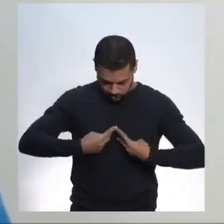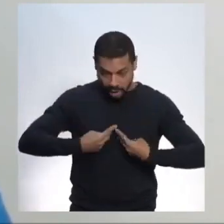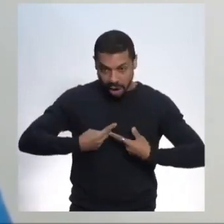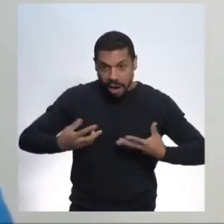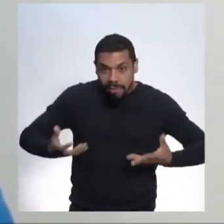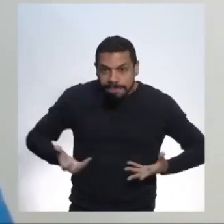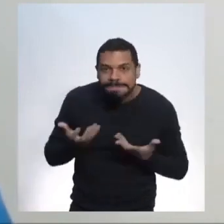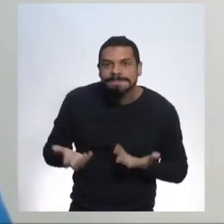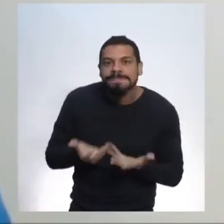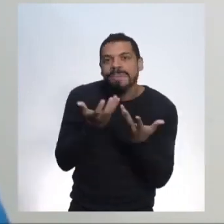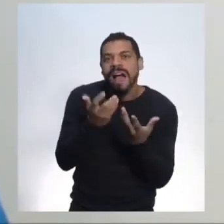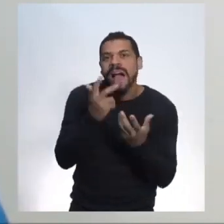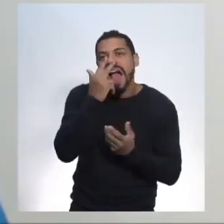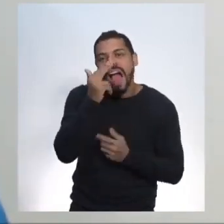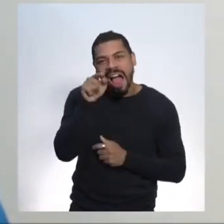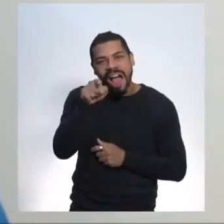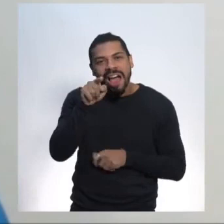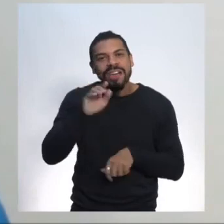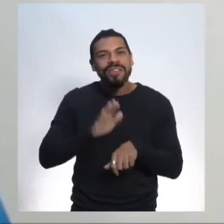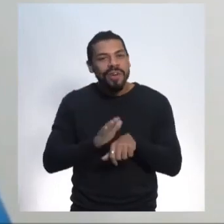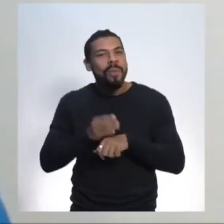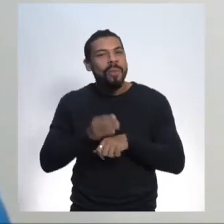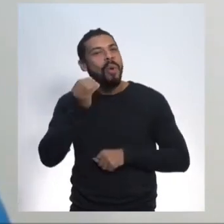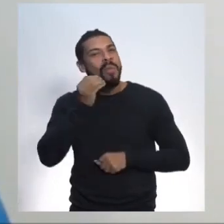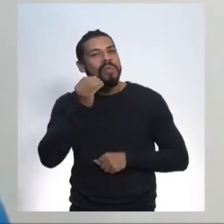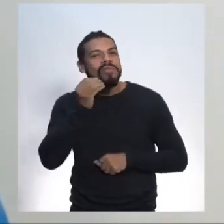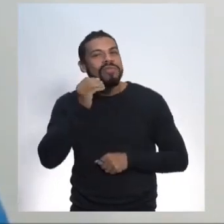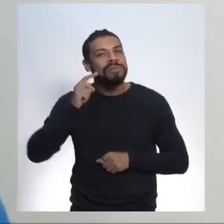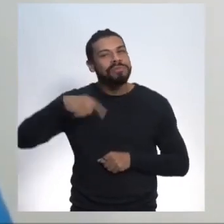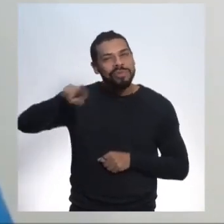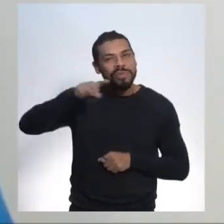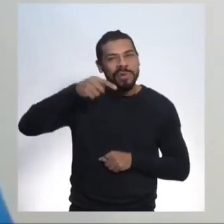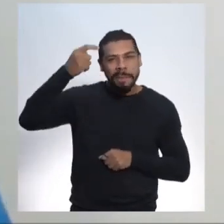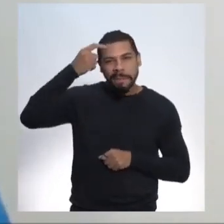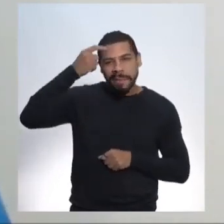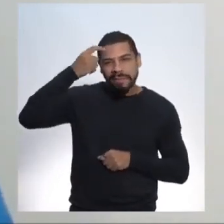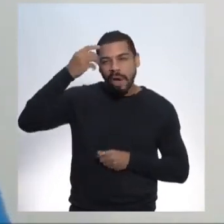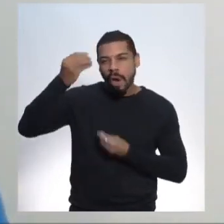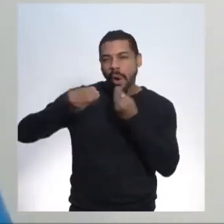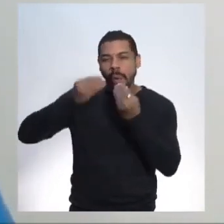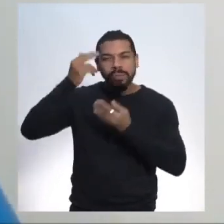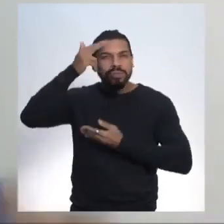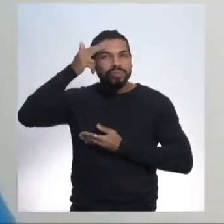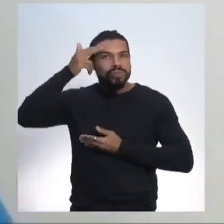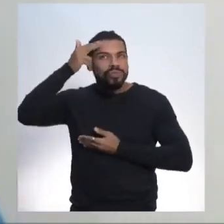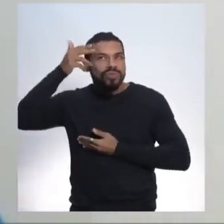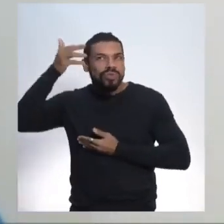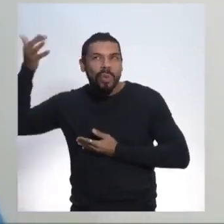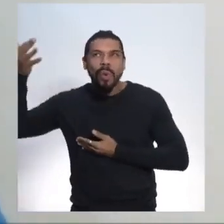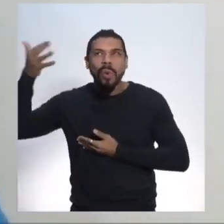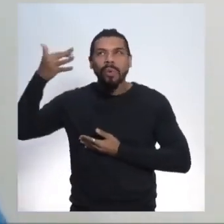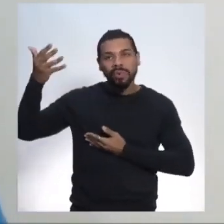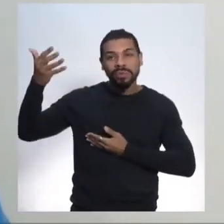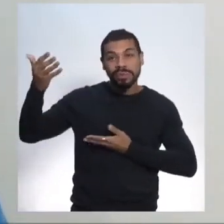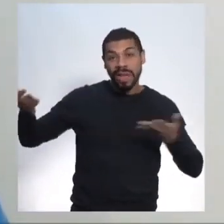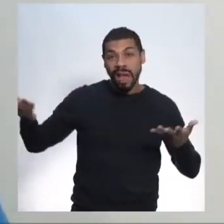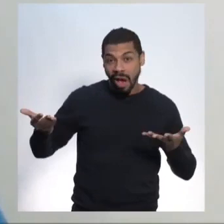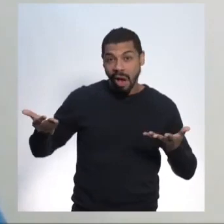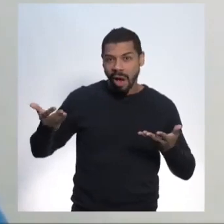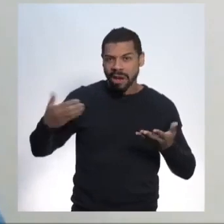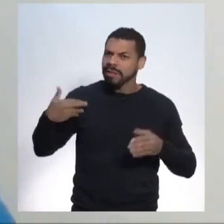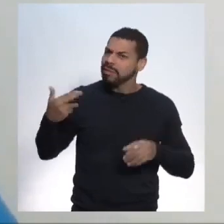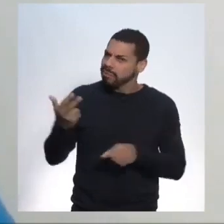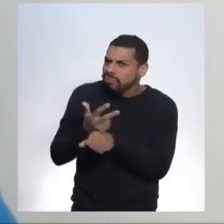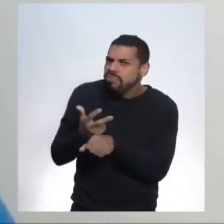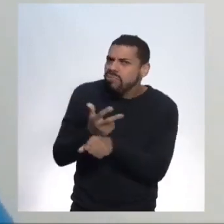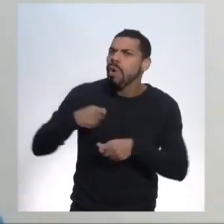Então, acho que essa é uma oportunidade de a gente pensar nos nossos sonhos e no nosso momento também de ir um pouco atrás deles